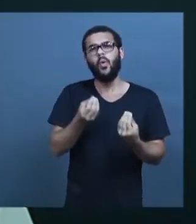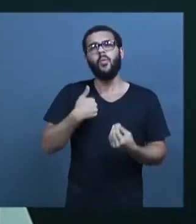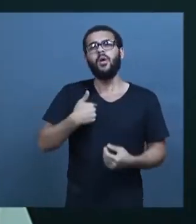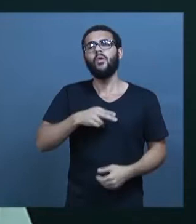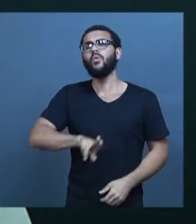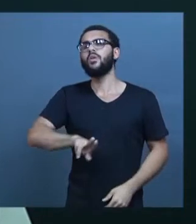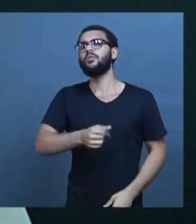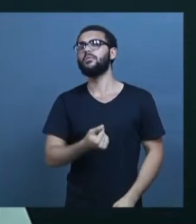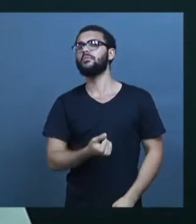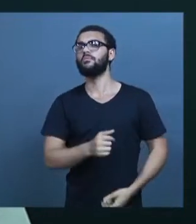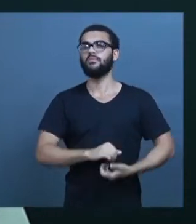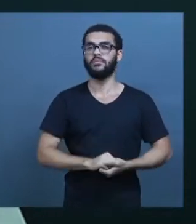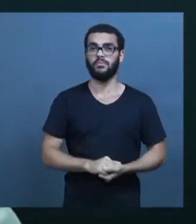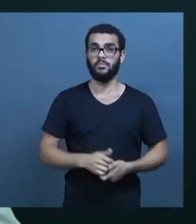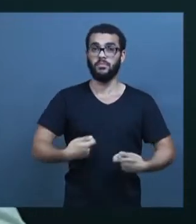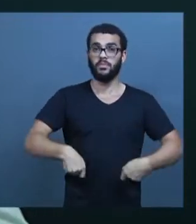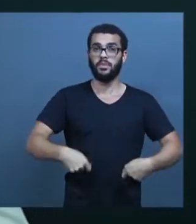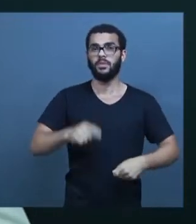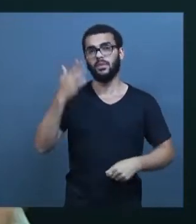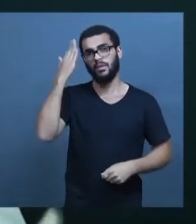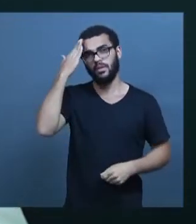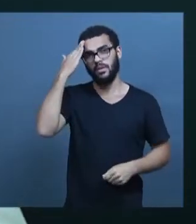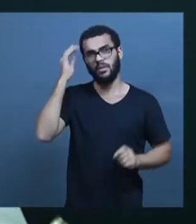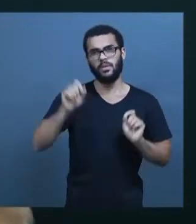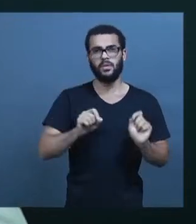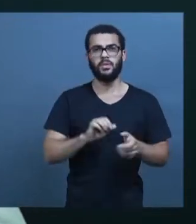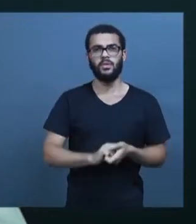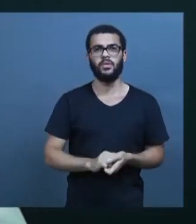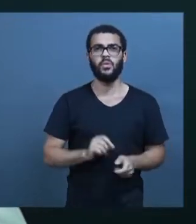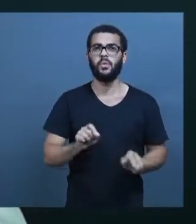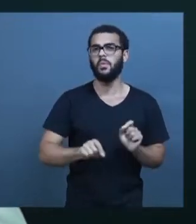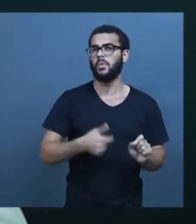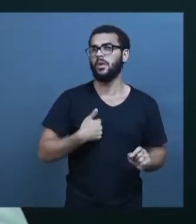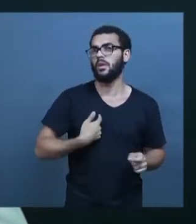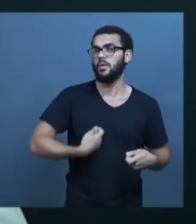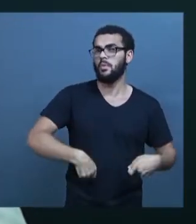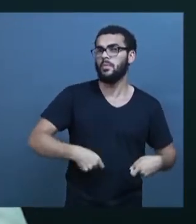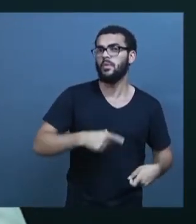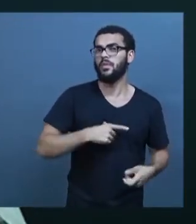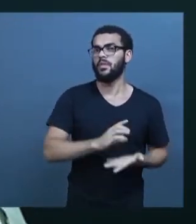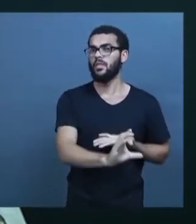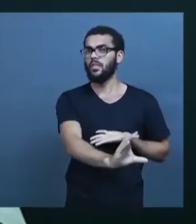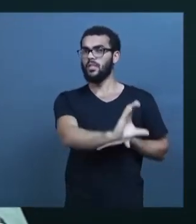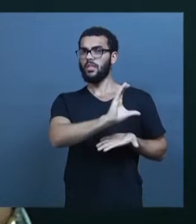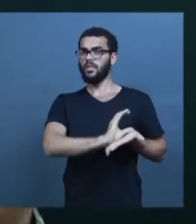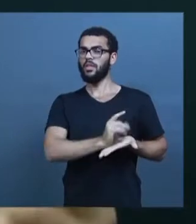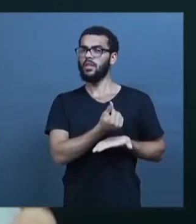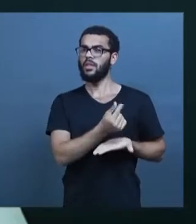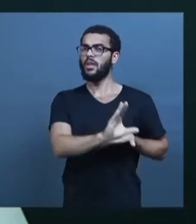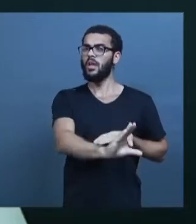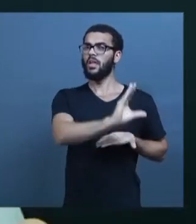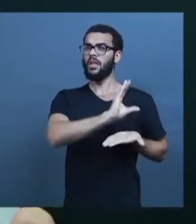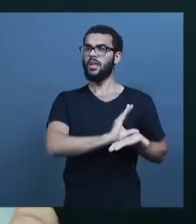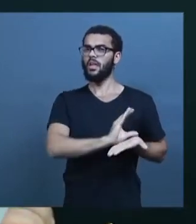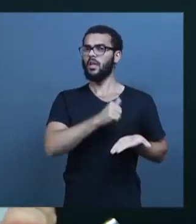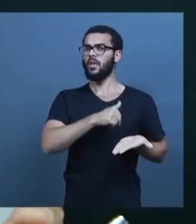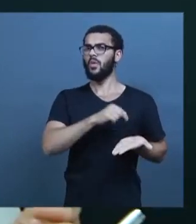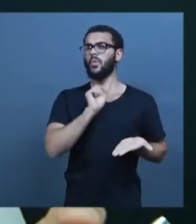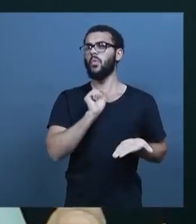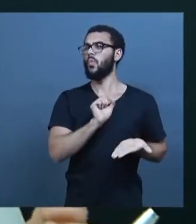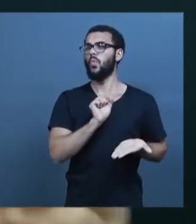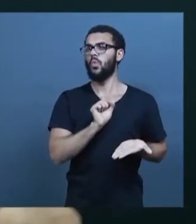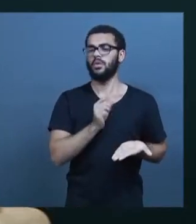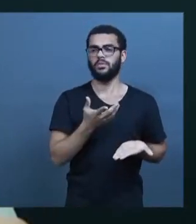importante de tudo é saber que a demanda que ele tem do investimento, qual o objetivo que esse investimento vai